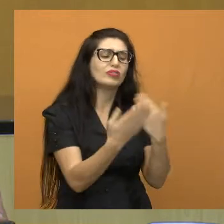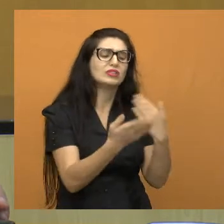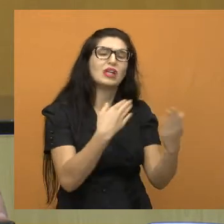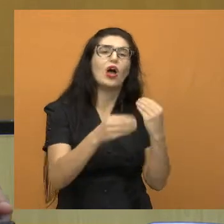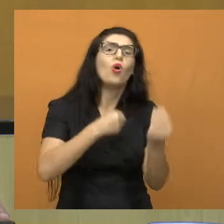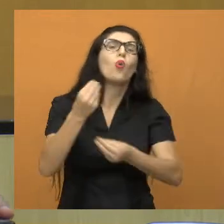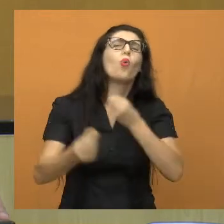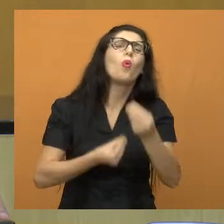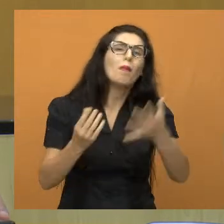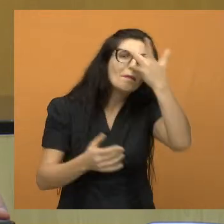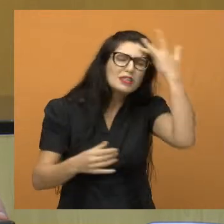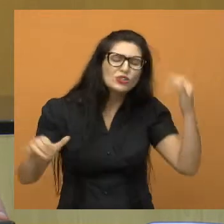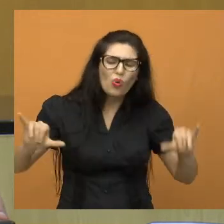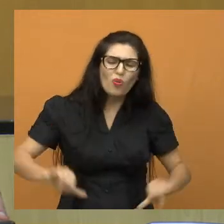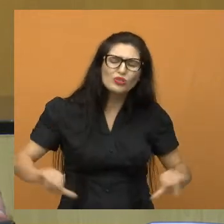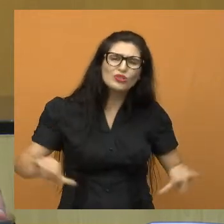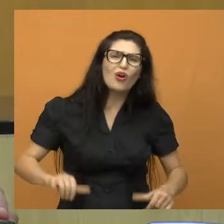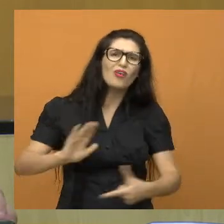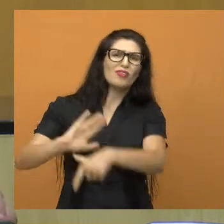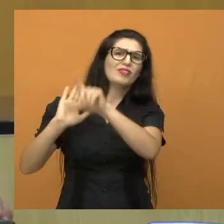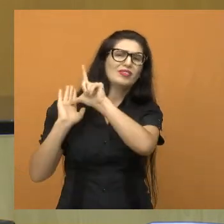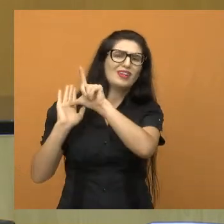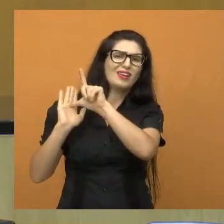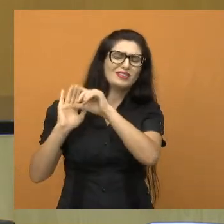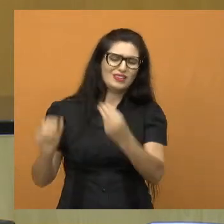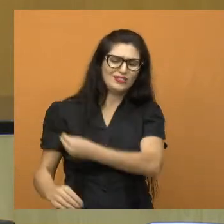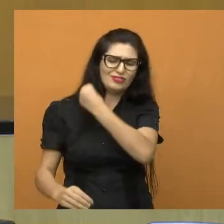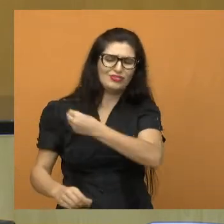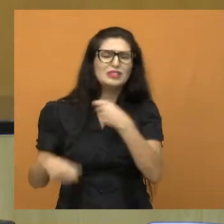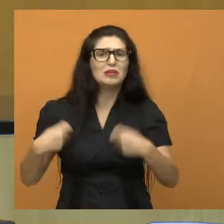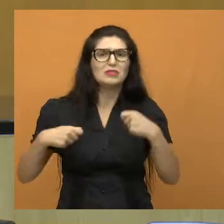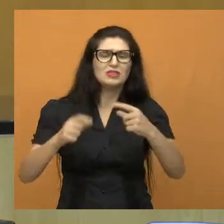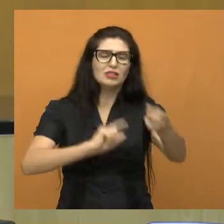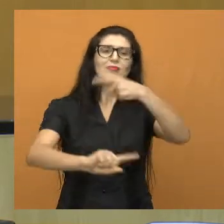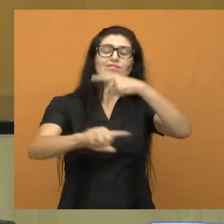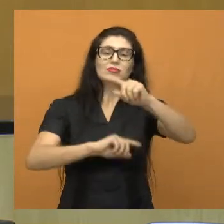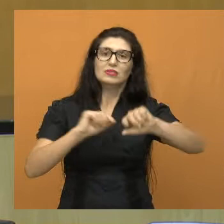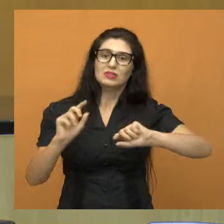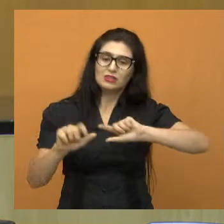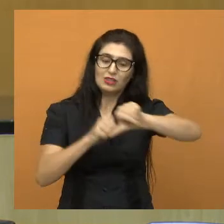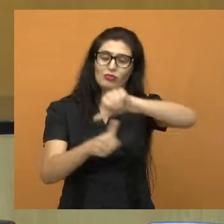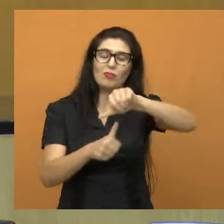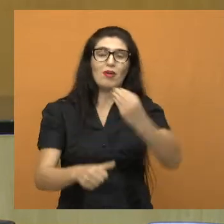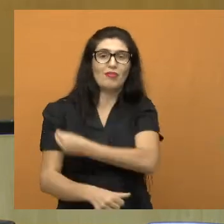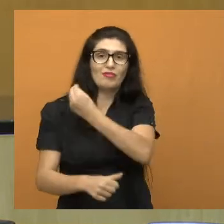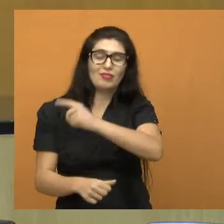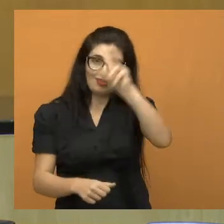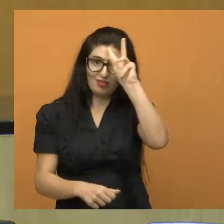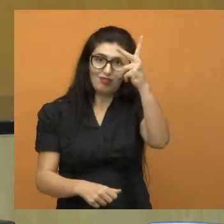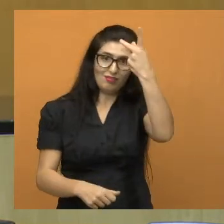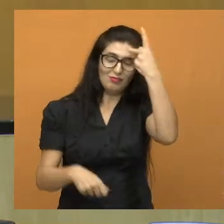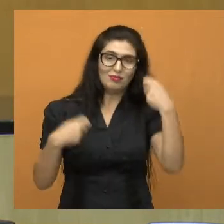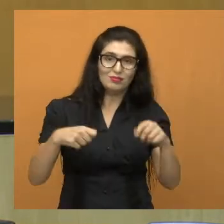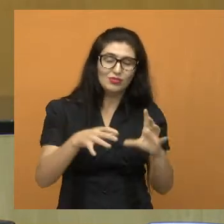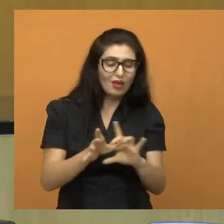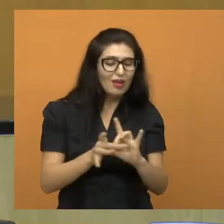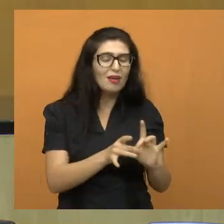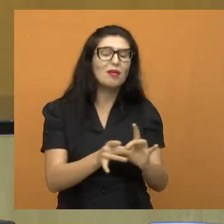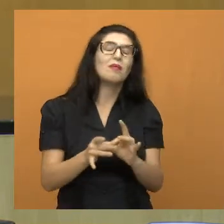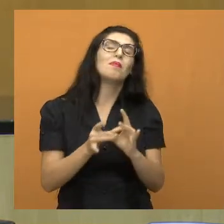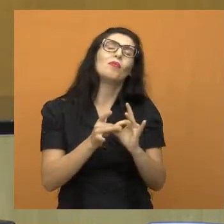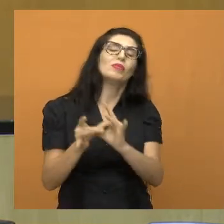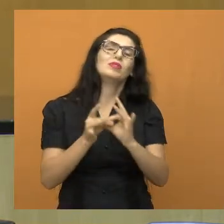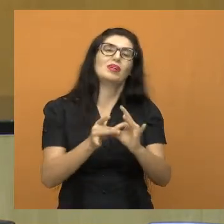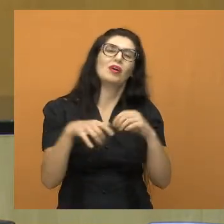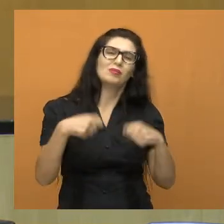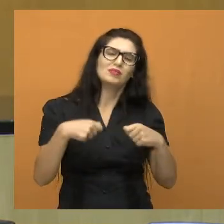sobre o descobrir esta irmandade que nasce no coração de todos nós. Eu ficava